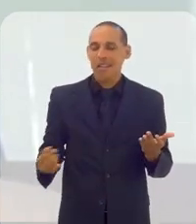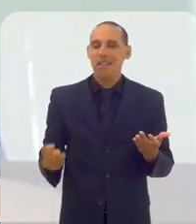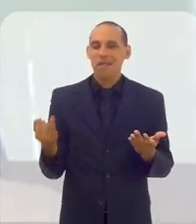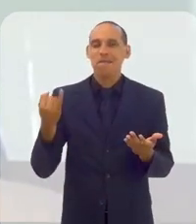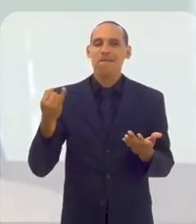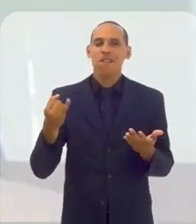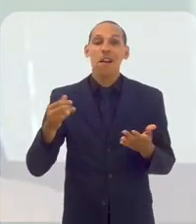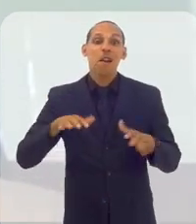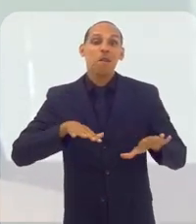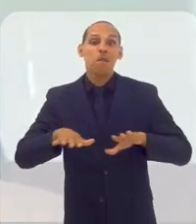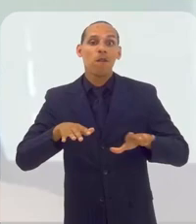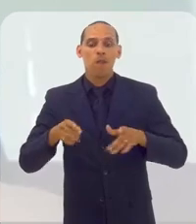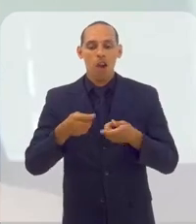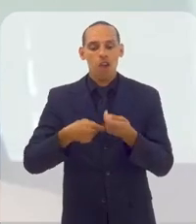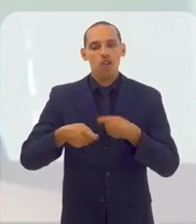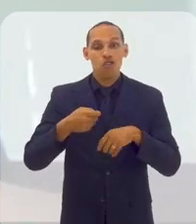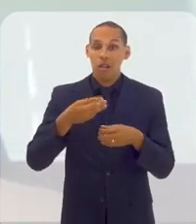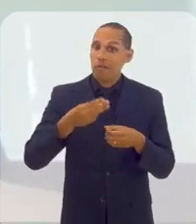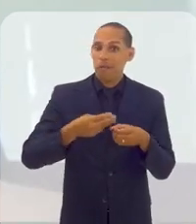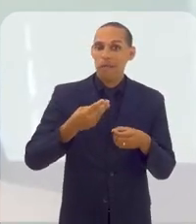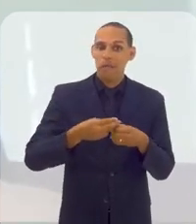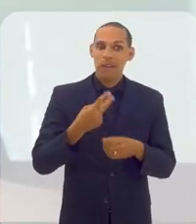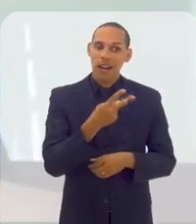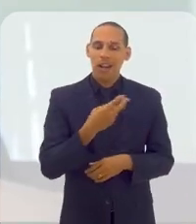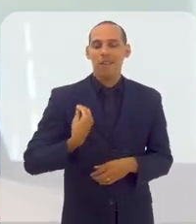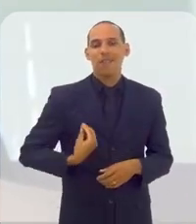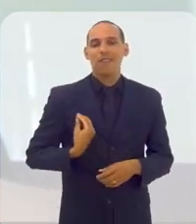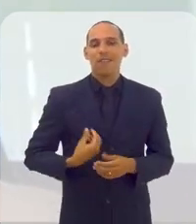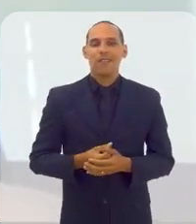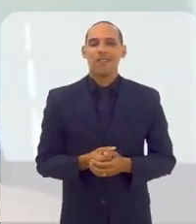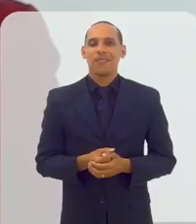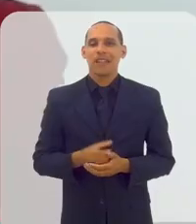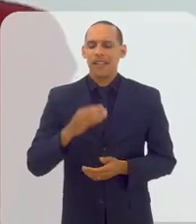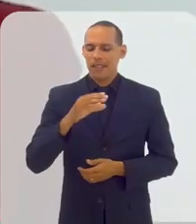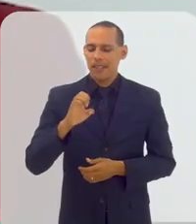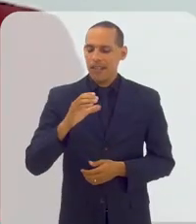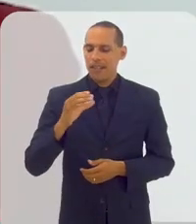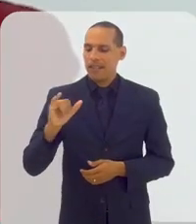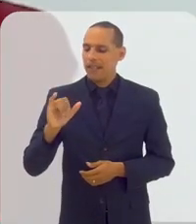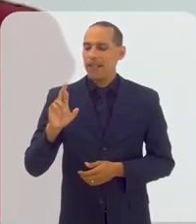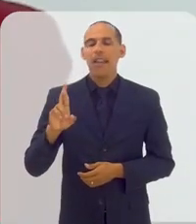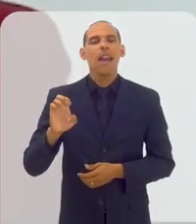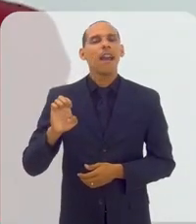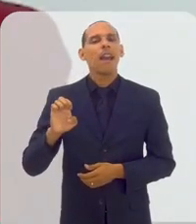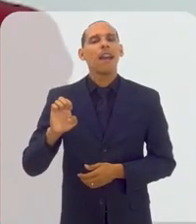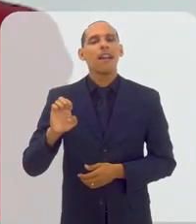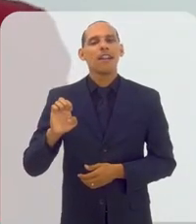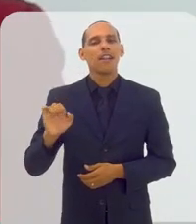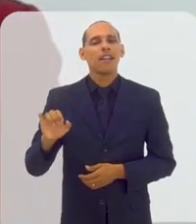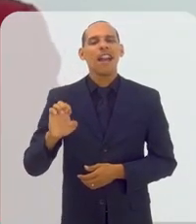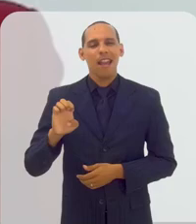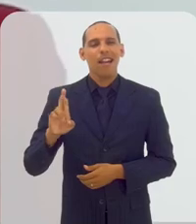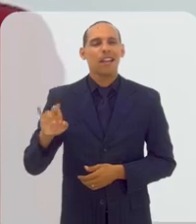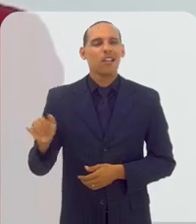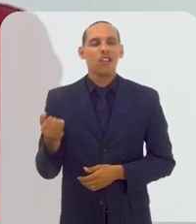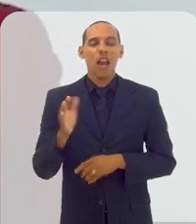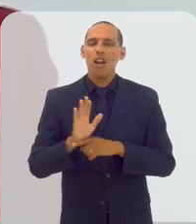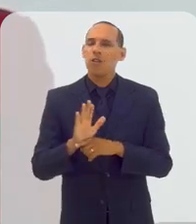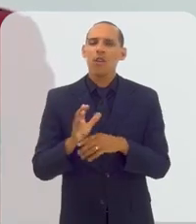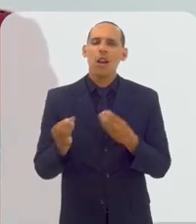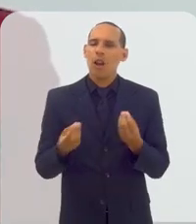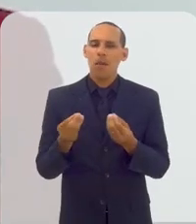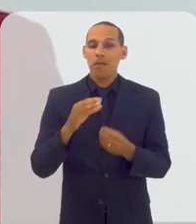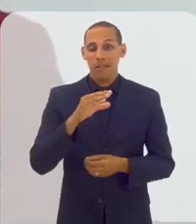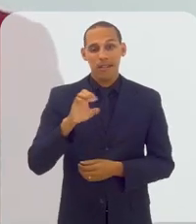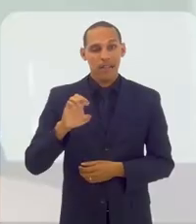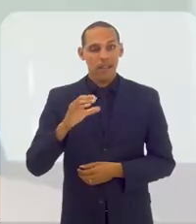acho que é bem importante ele movimenta a economia Municipal de onde ele reside e como se serve pode ajudar no desenvolvimento da implementação dessa